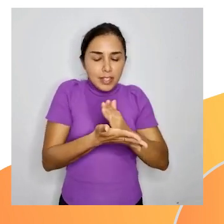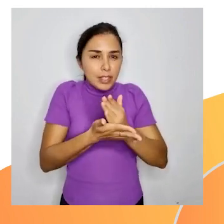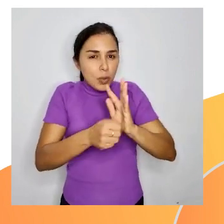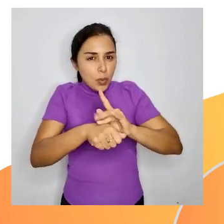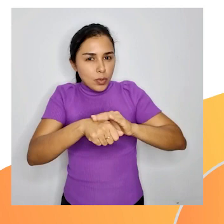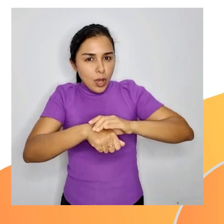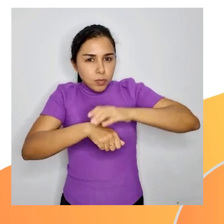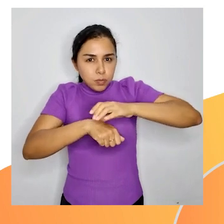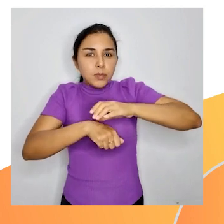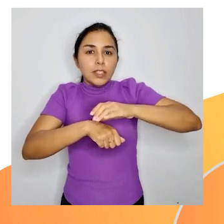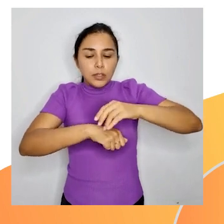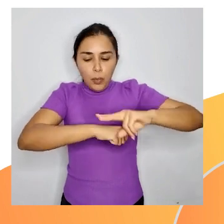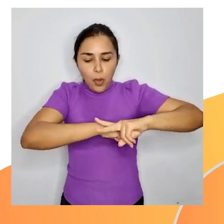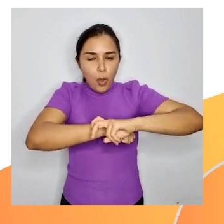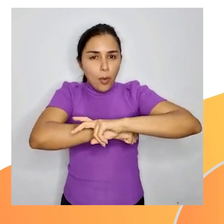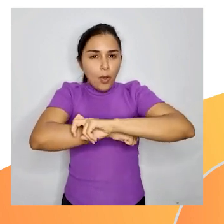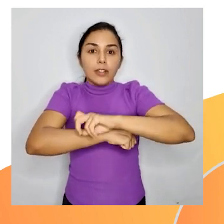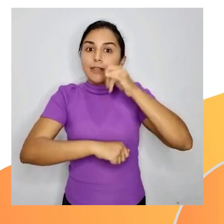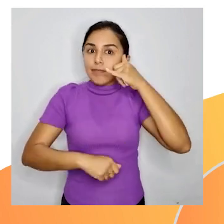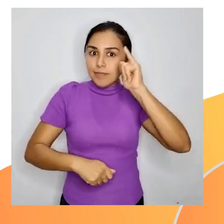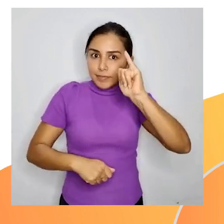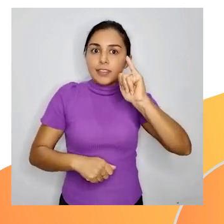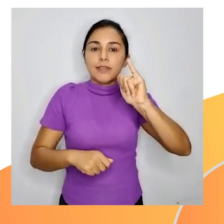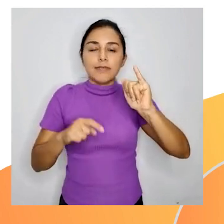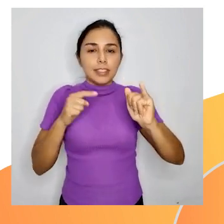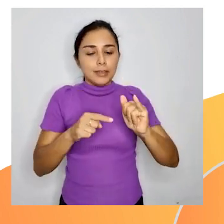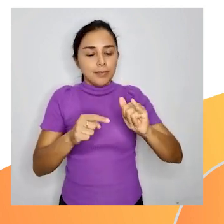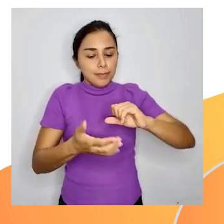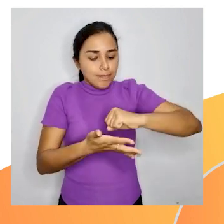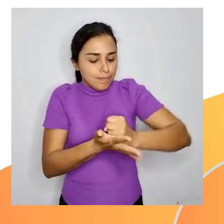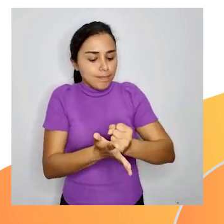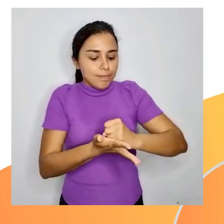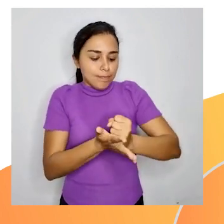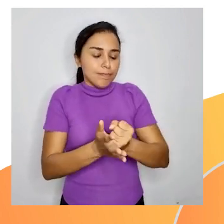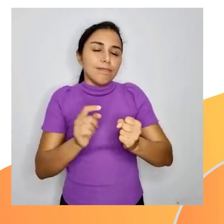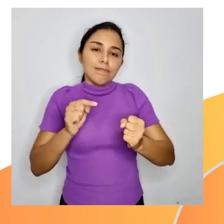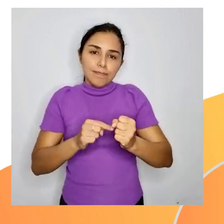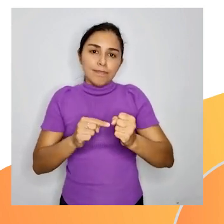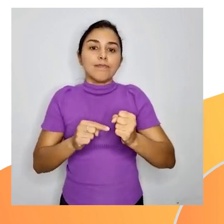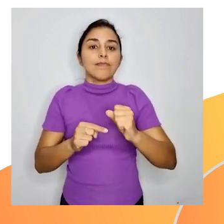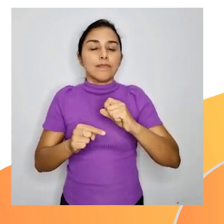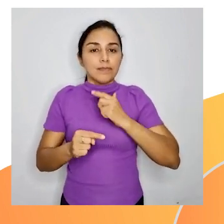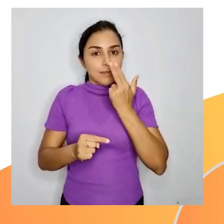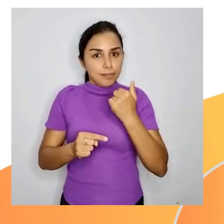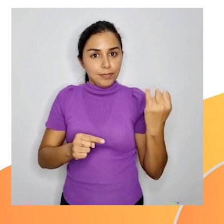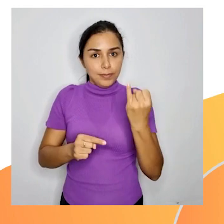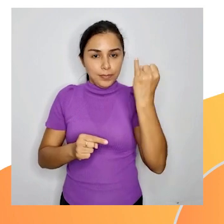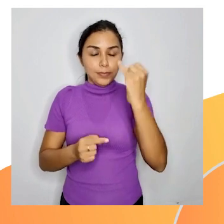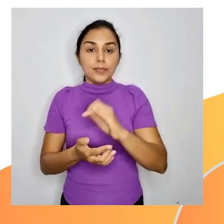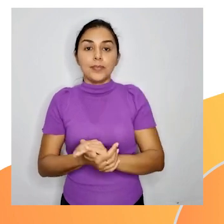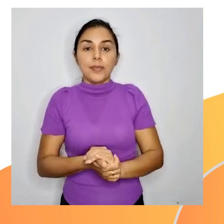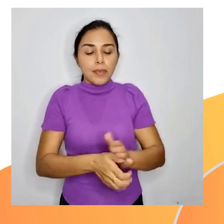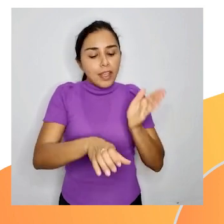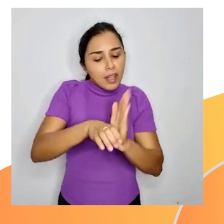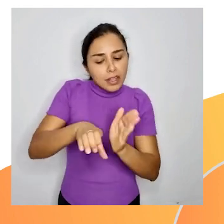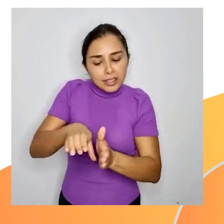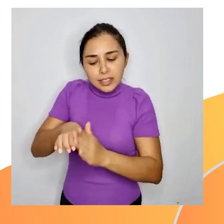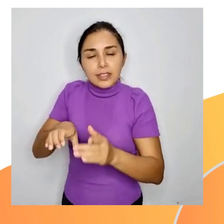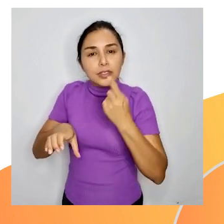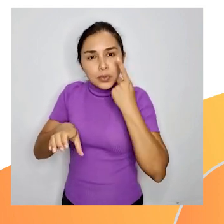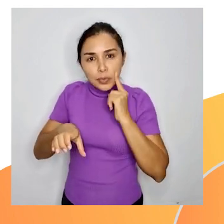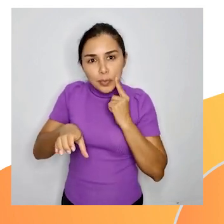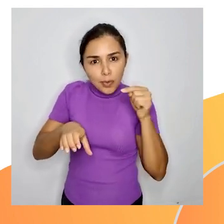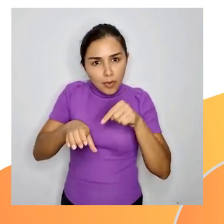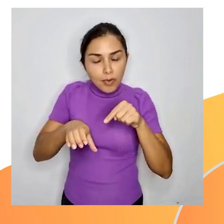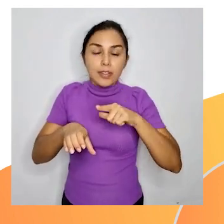extremamente relevante no tratamento de algumas inflamações justamente por esse componente anti-inflamatório que ele possui. Cebola. A